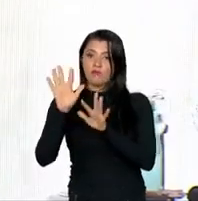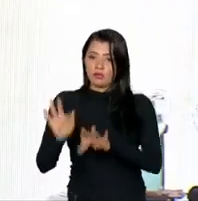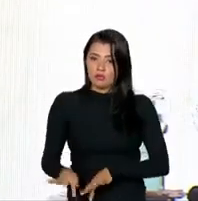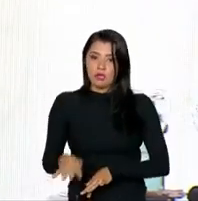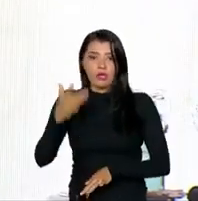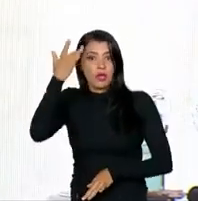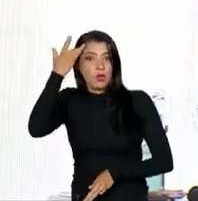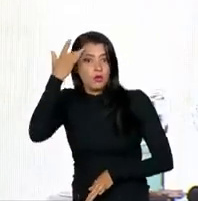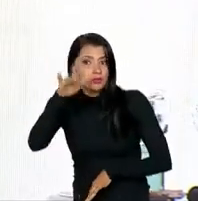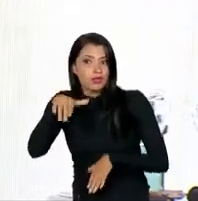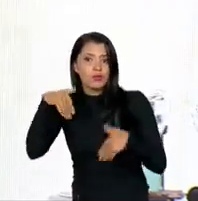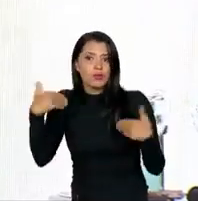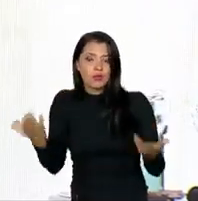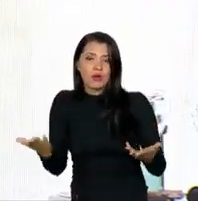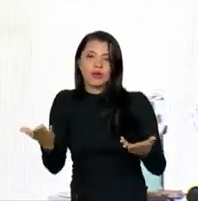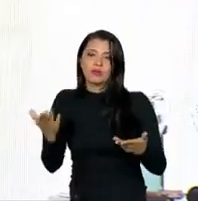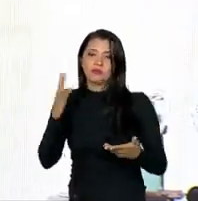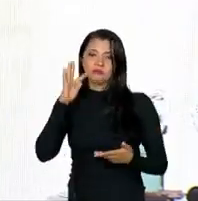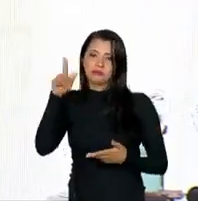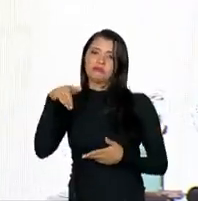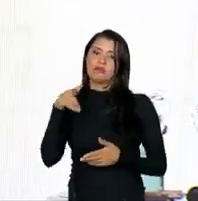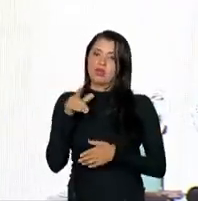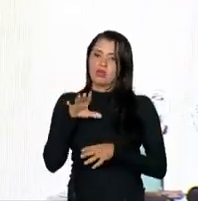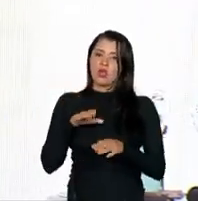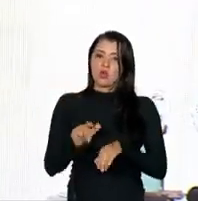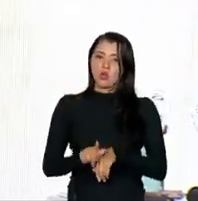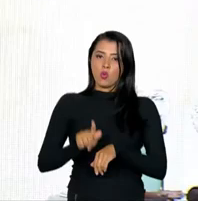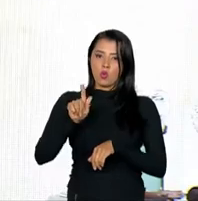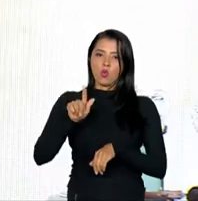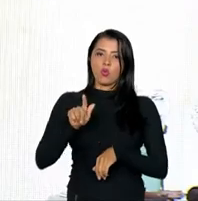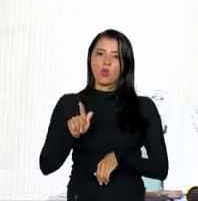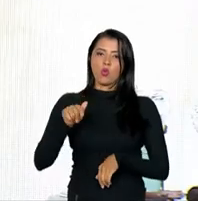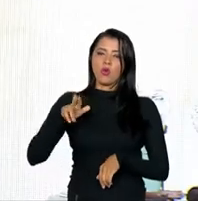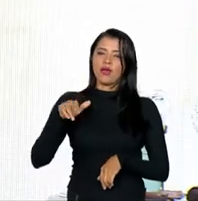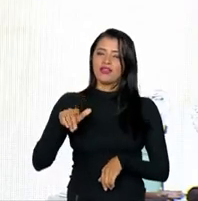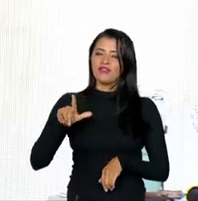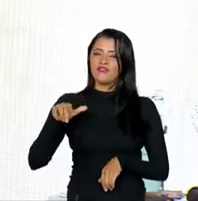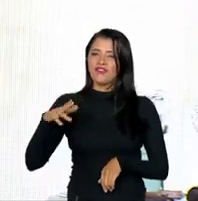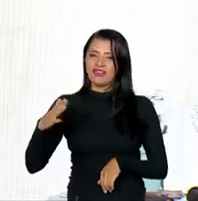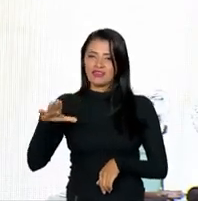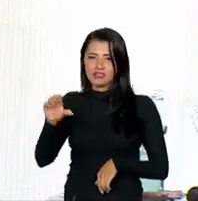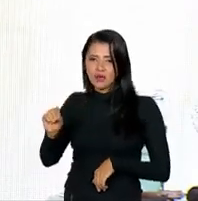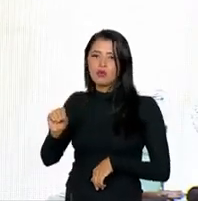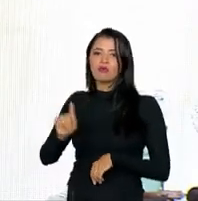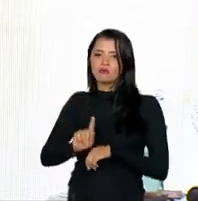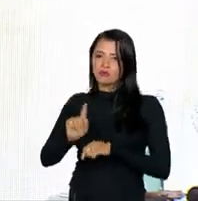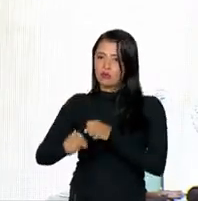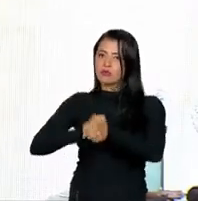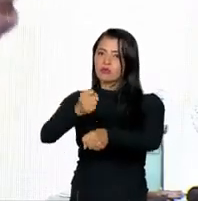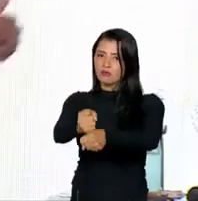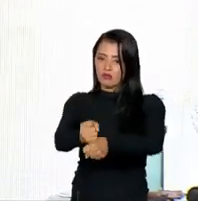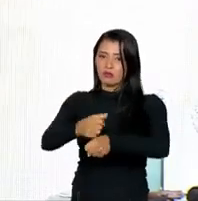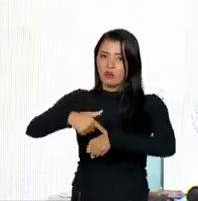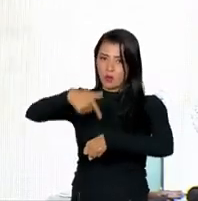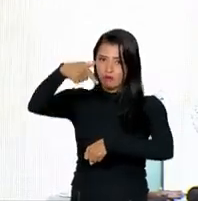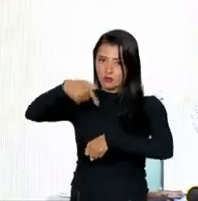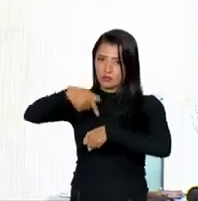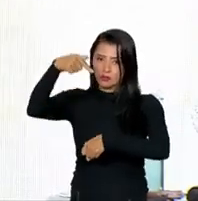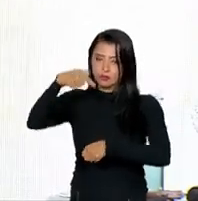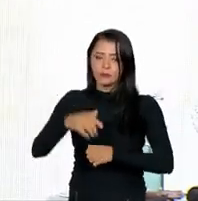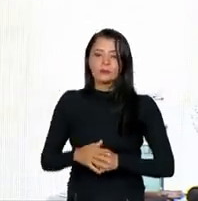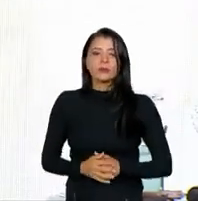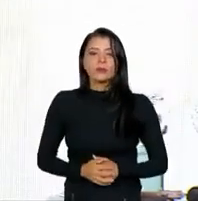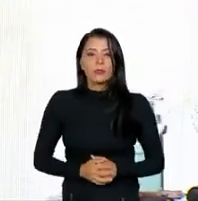que eu não sei quando que eu vou me qualificar, mas a teoria eu qualifico ano que vem. Mas eu estou tentando, gente, eu prometo. E nessa minha trajetória